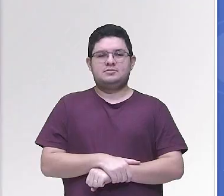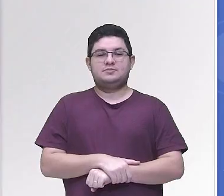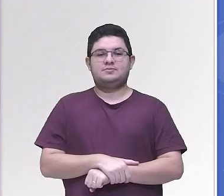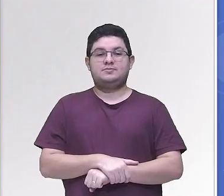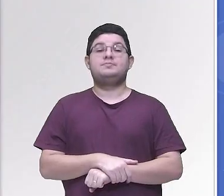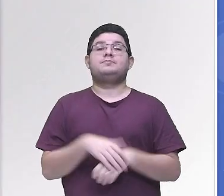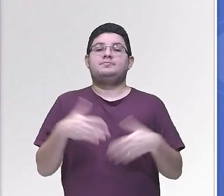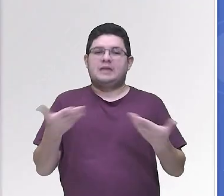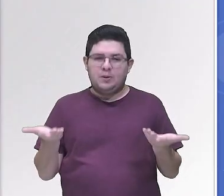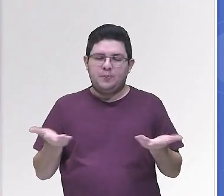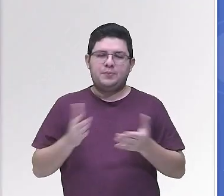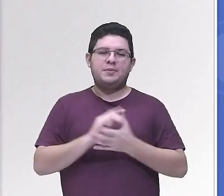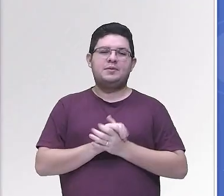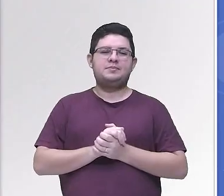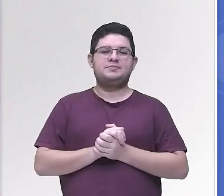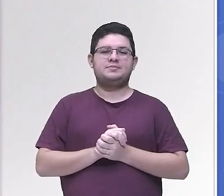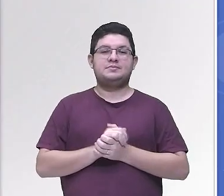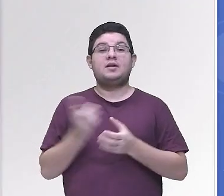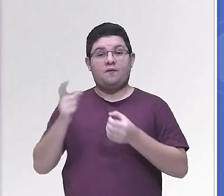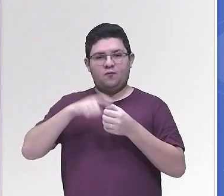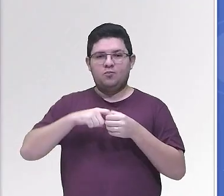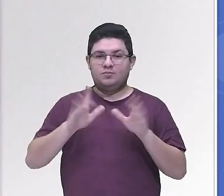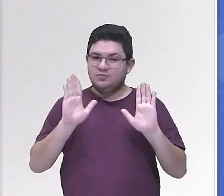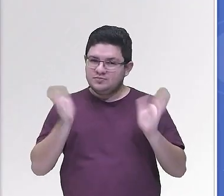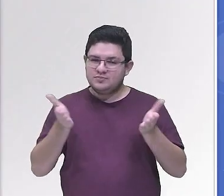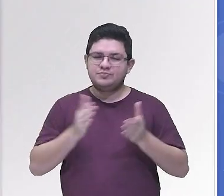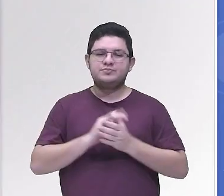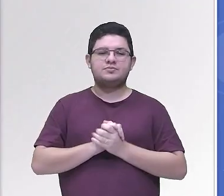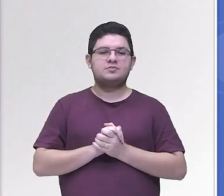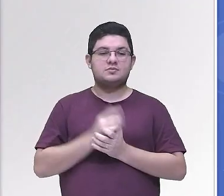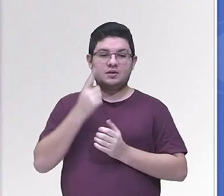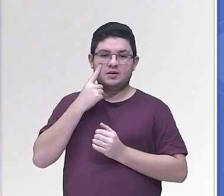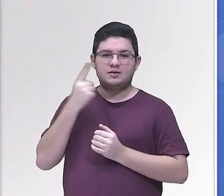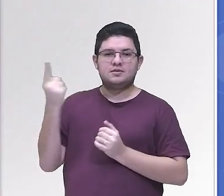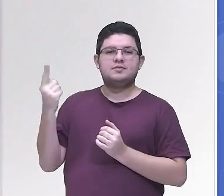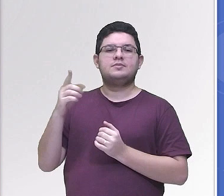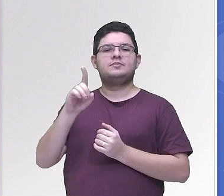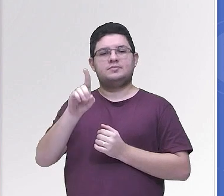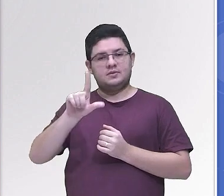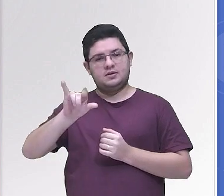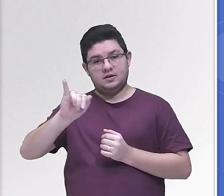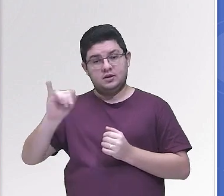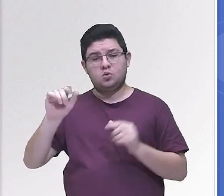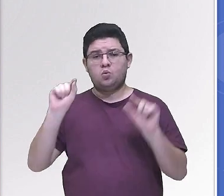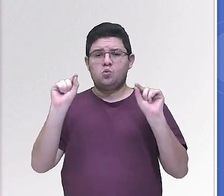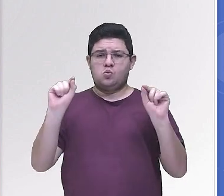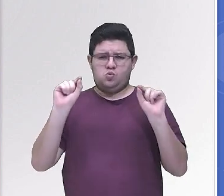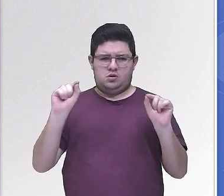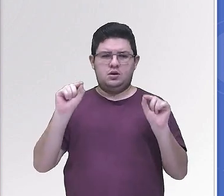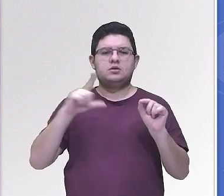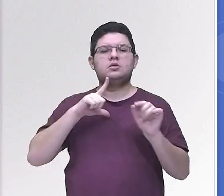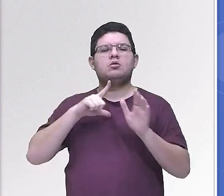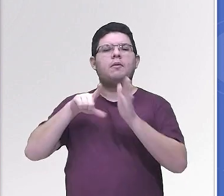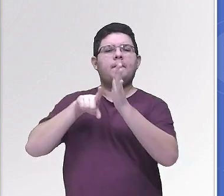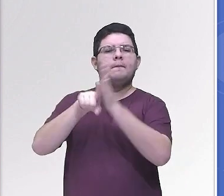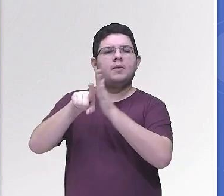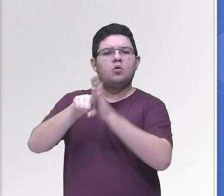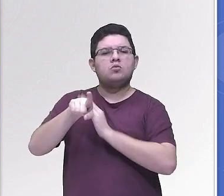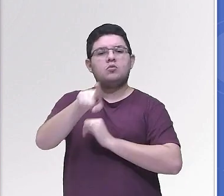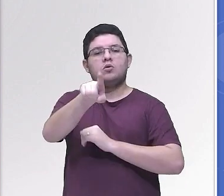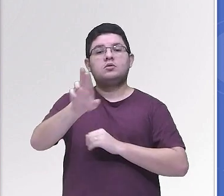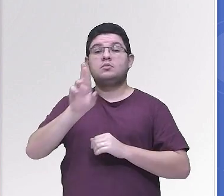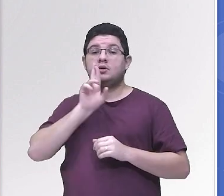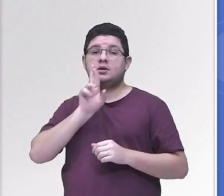Perfeito, então? Estamos aqui de volta. Olha só, na nossa dinâmica local interativa de hoje, vocês vão ter algumas perguntinhas para responder.